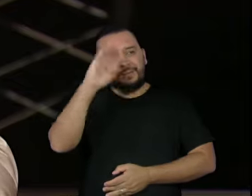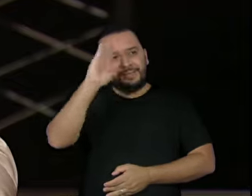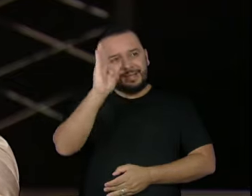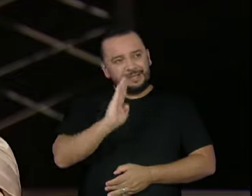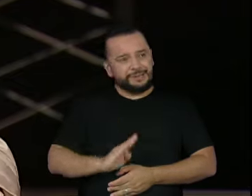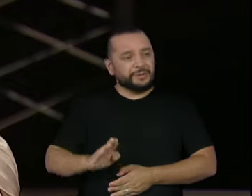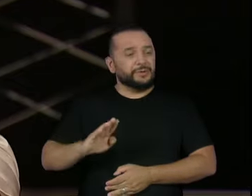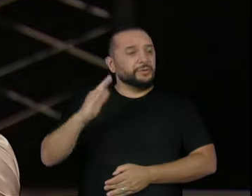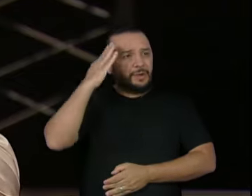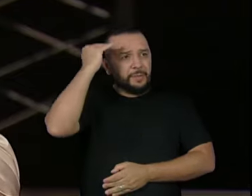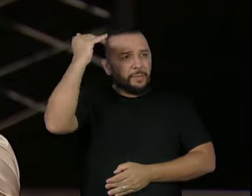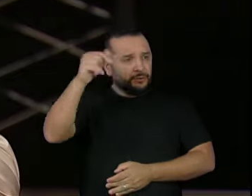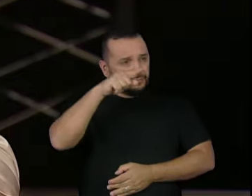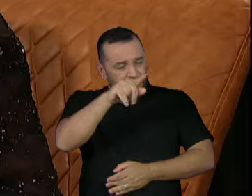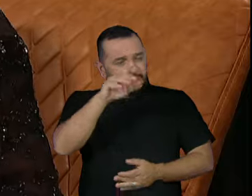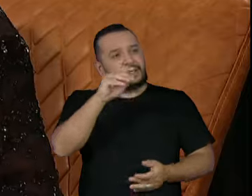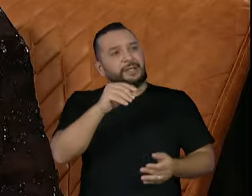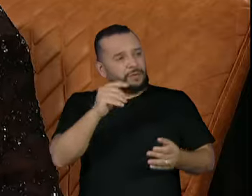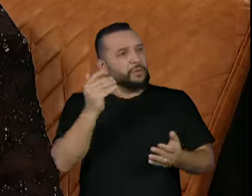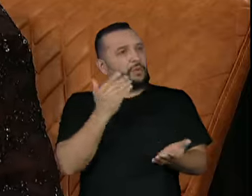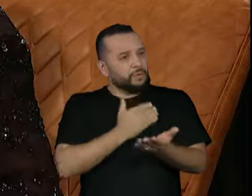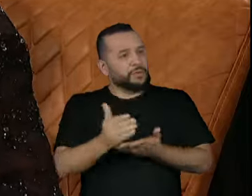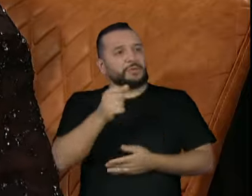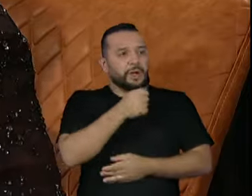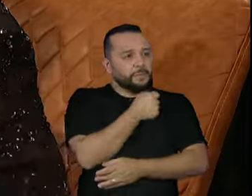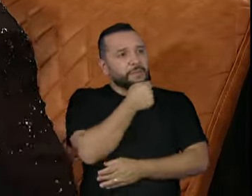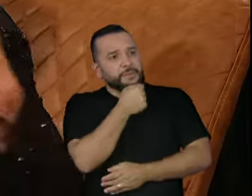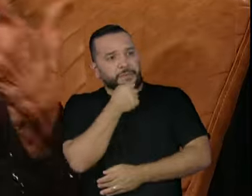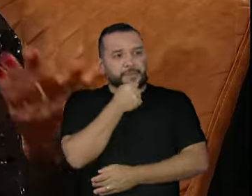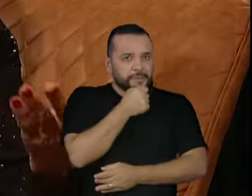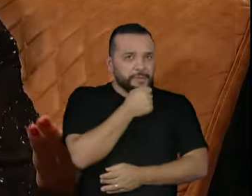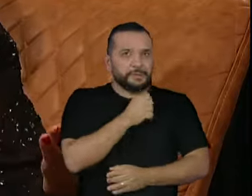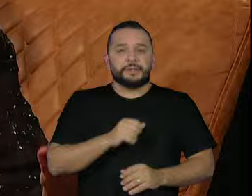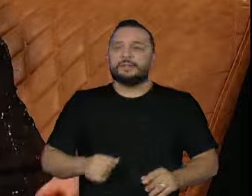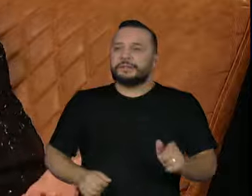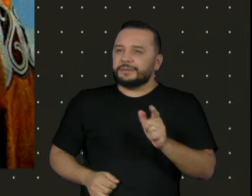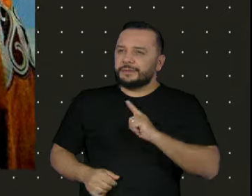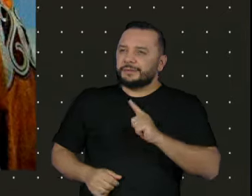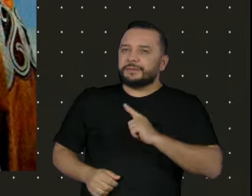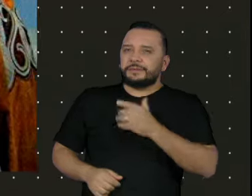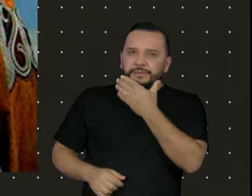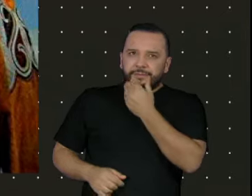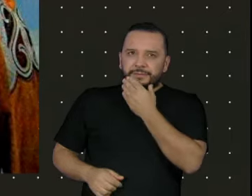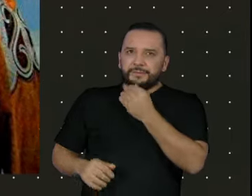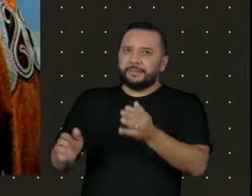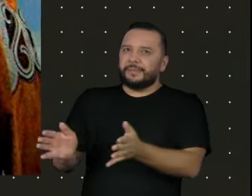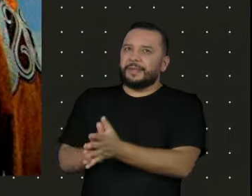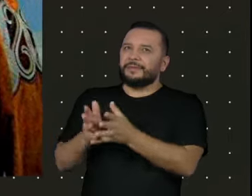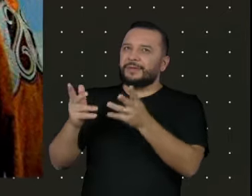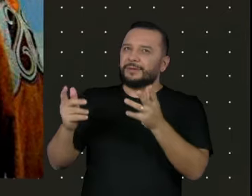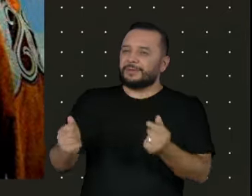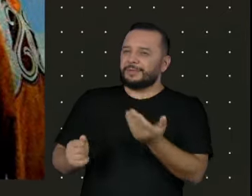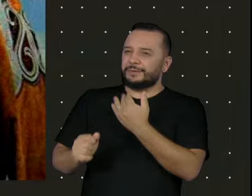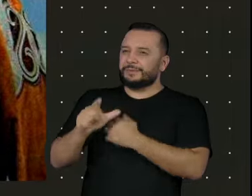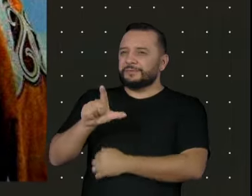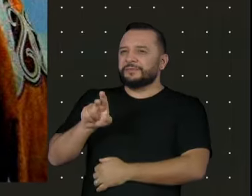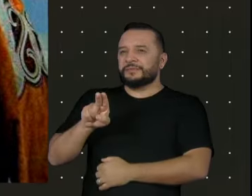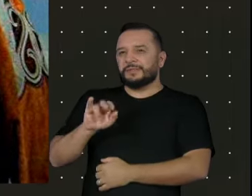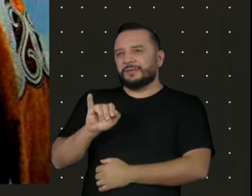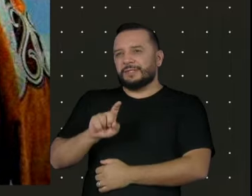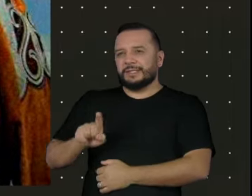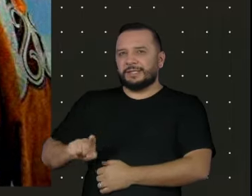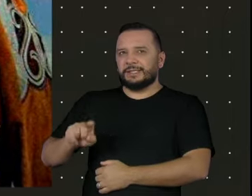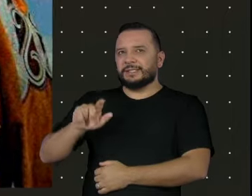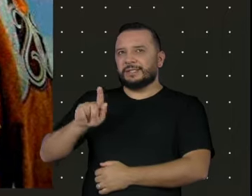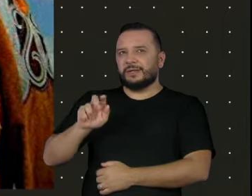entrando no ritmo também. Exatamente. Apesar desse homem maravilhoso, genial, chamado, né, Luiz Gonzaga,